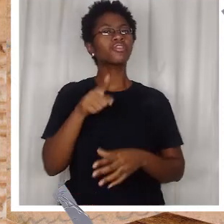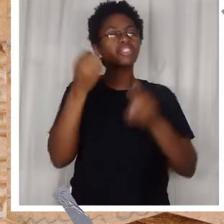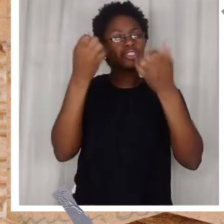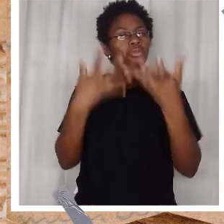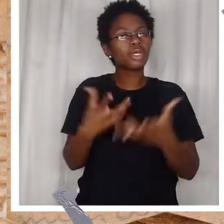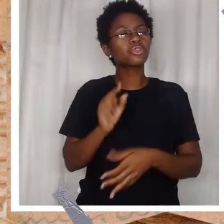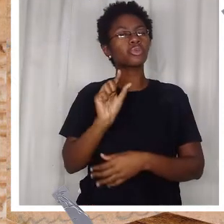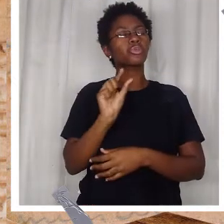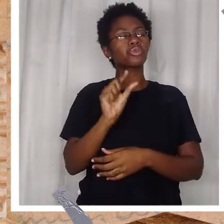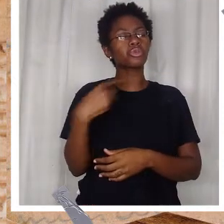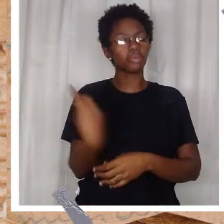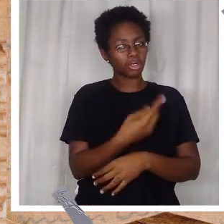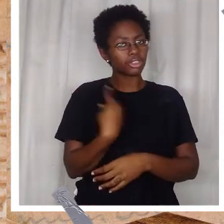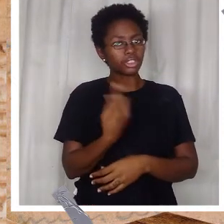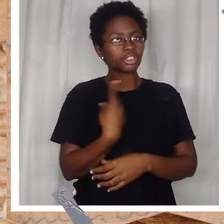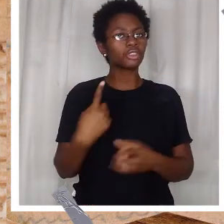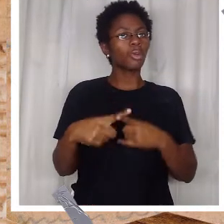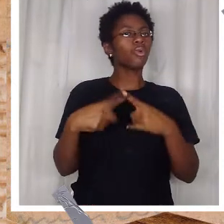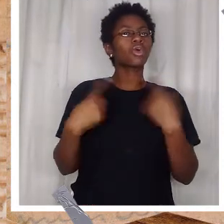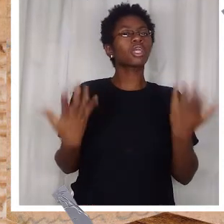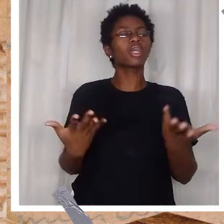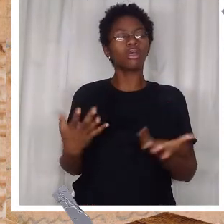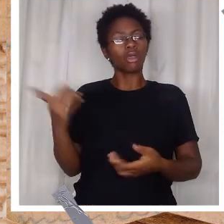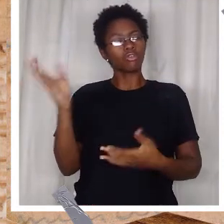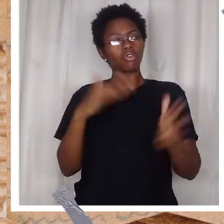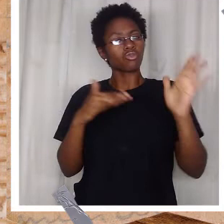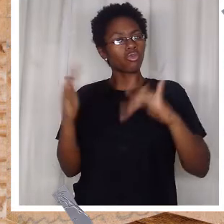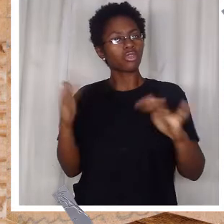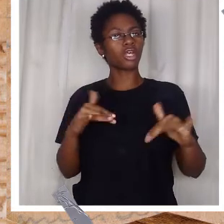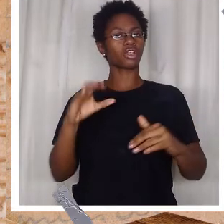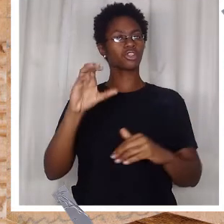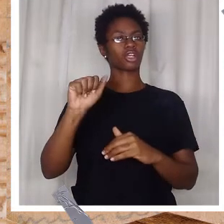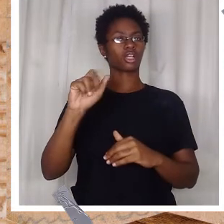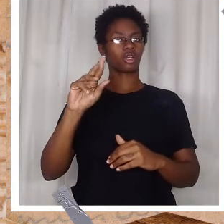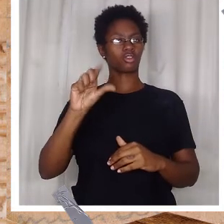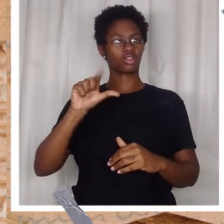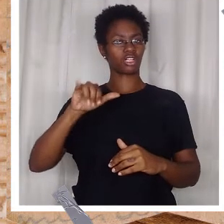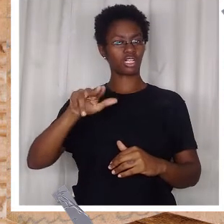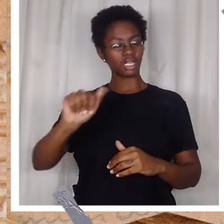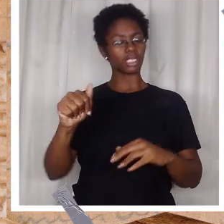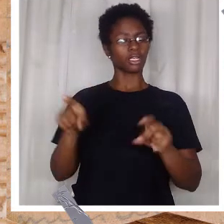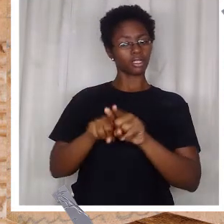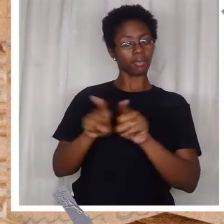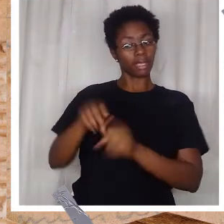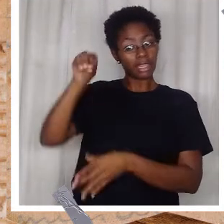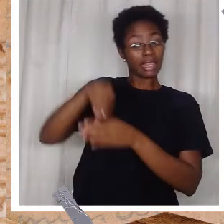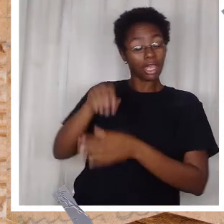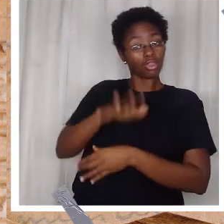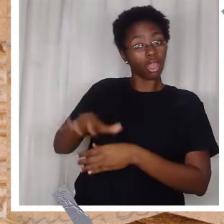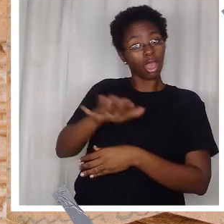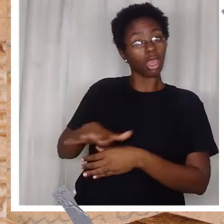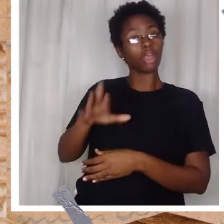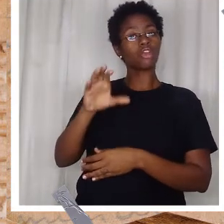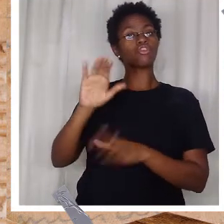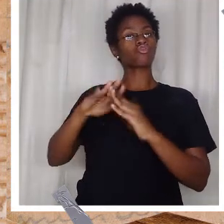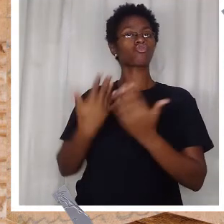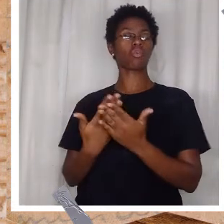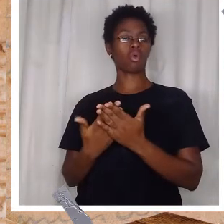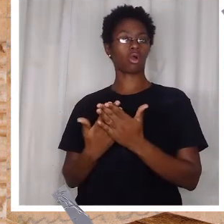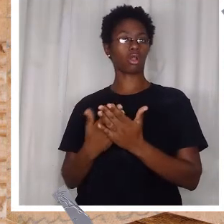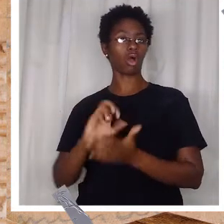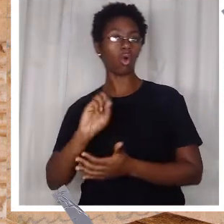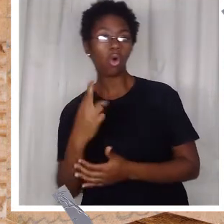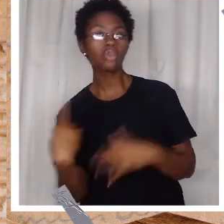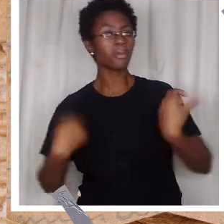para a gente por que a gente não traz tanto a Carolina para dentro do universo da escola, ou se a gente